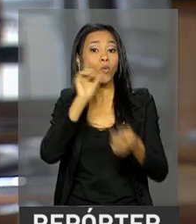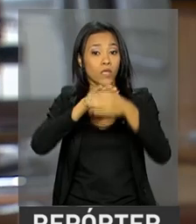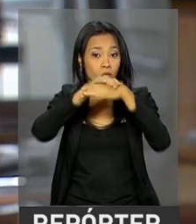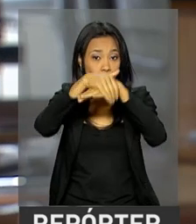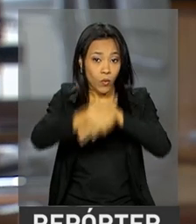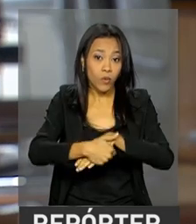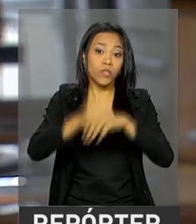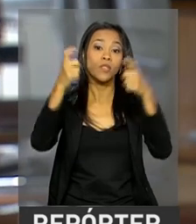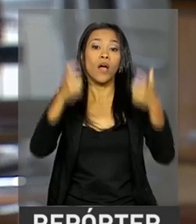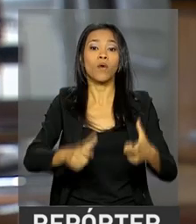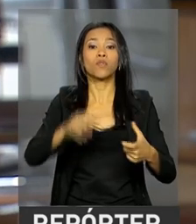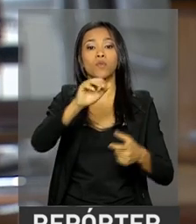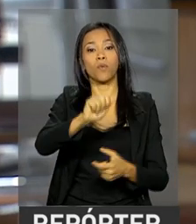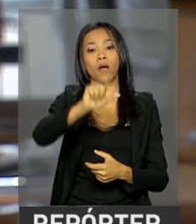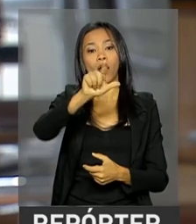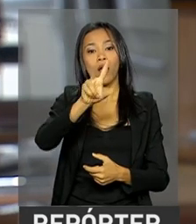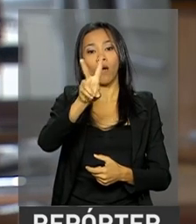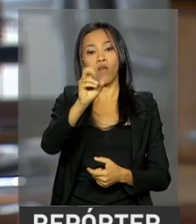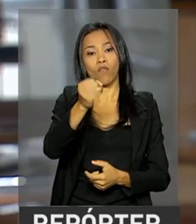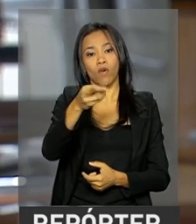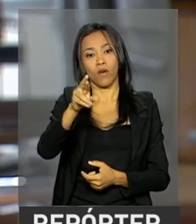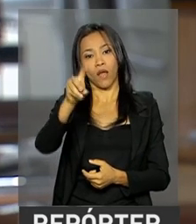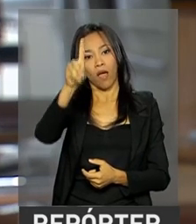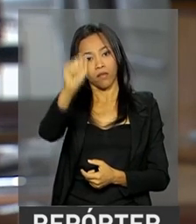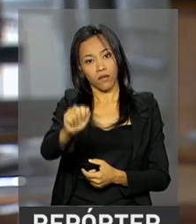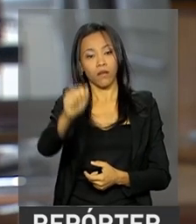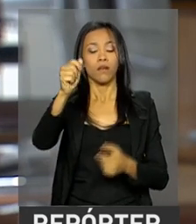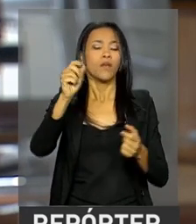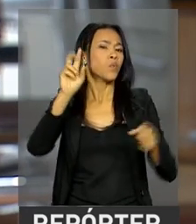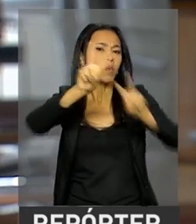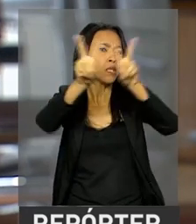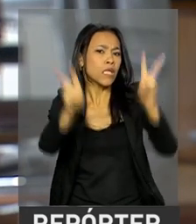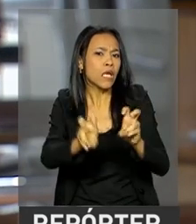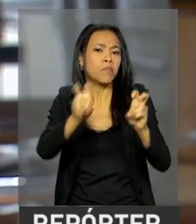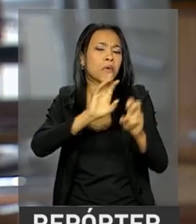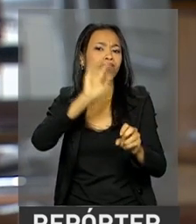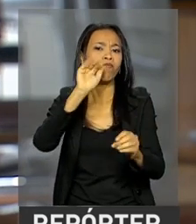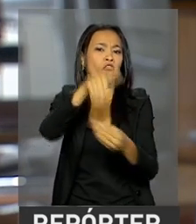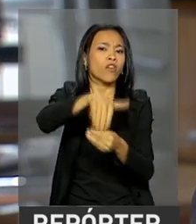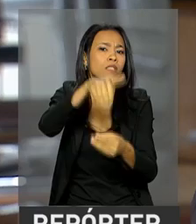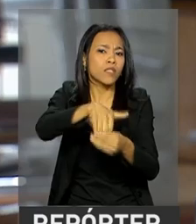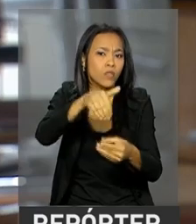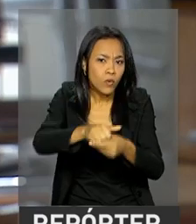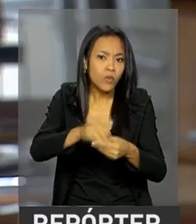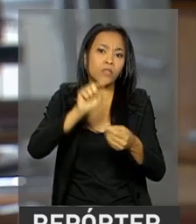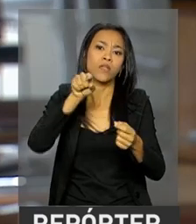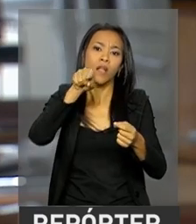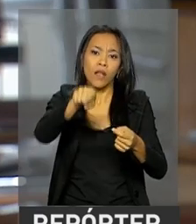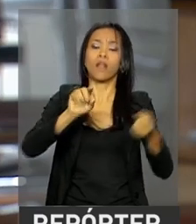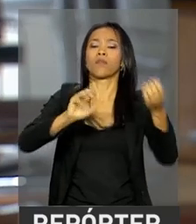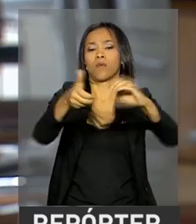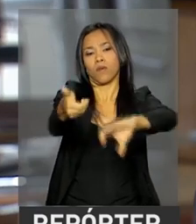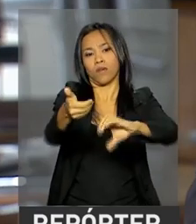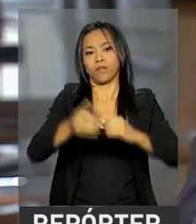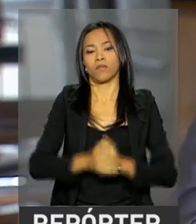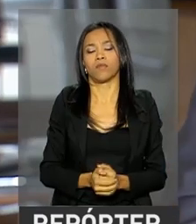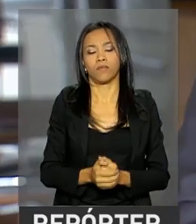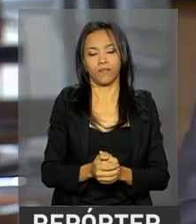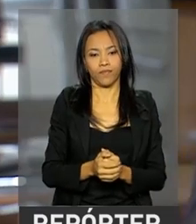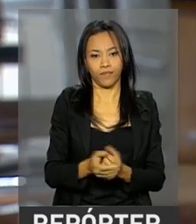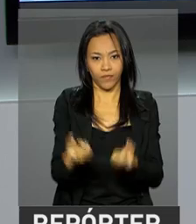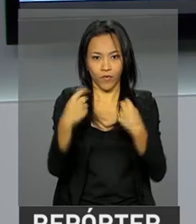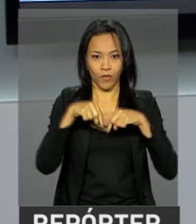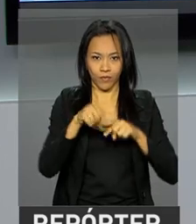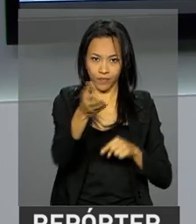Palácio da Alvorada, aqui em Brasília, e o tema foi a pauta de votações no Congresso Nacional. Eu volto com você no estúdio,